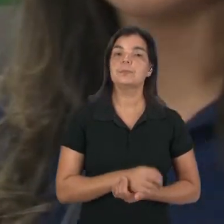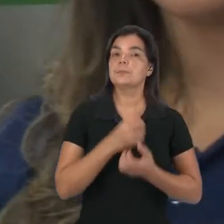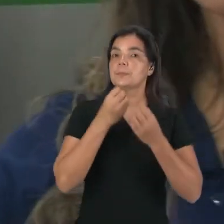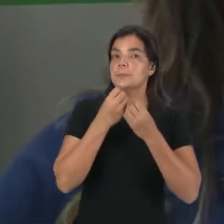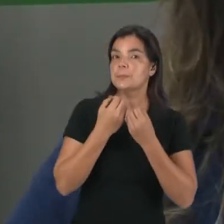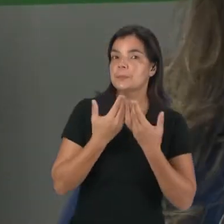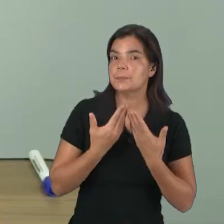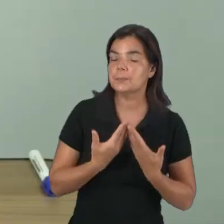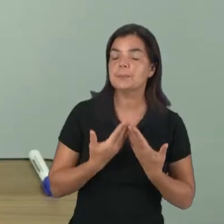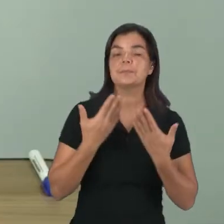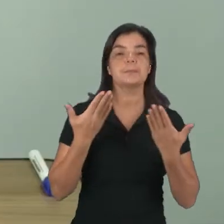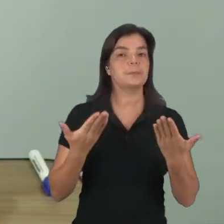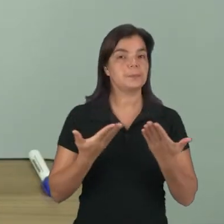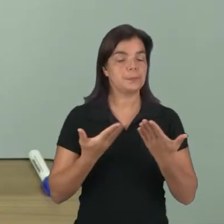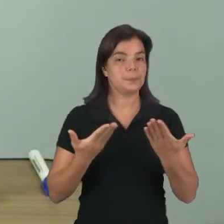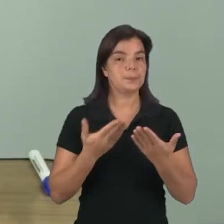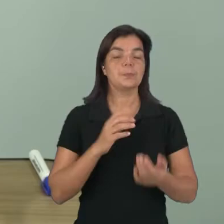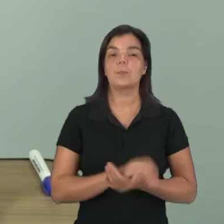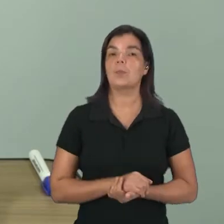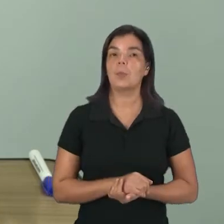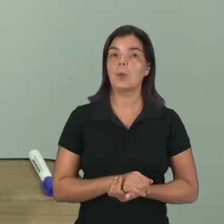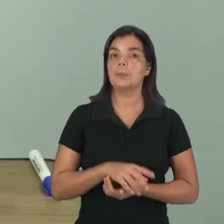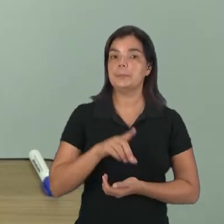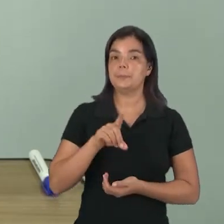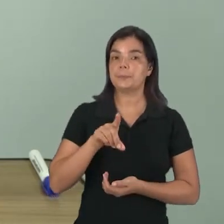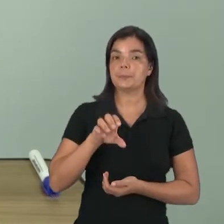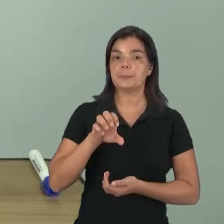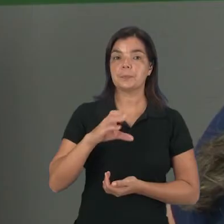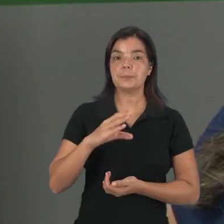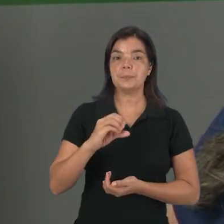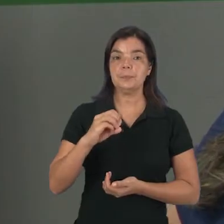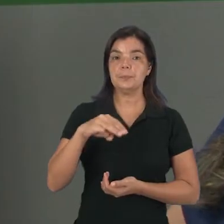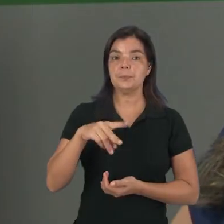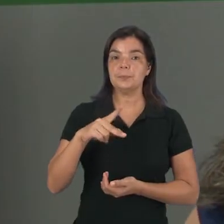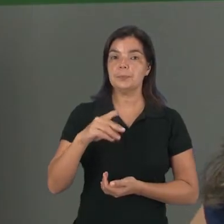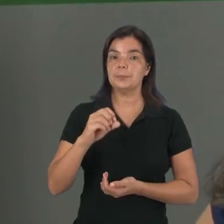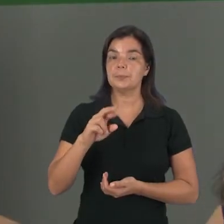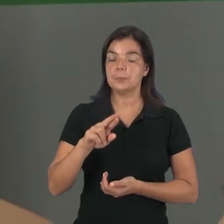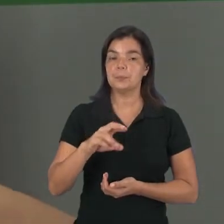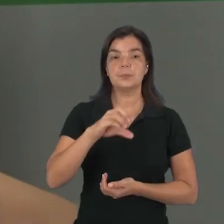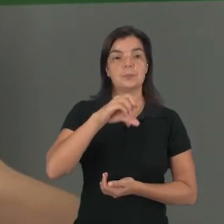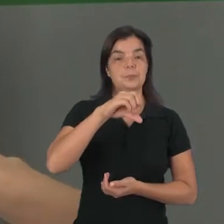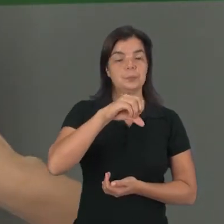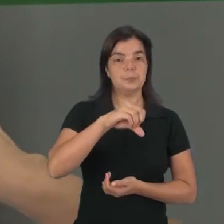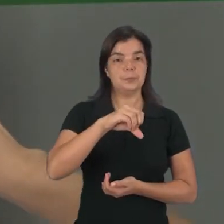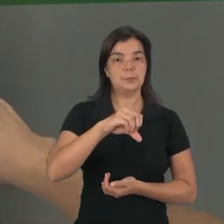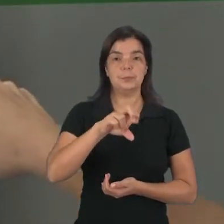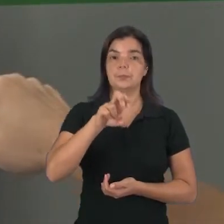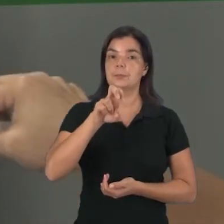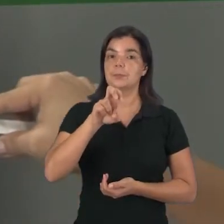Muito bem, olhem só. Nós vamos decompor o número